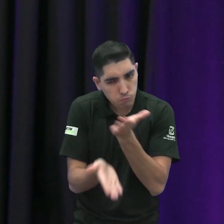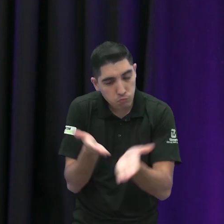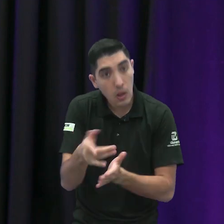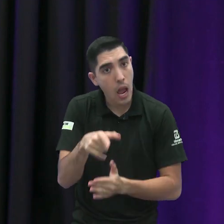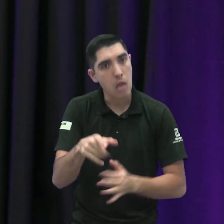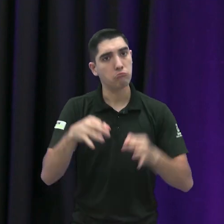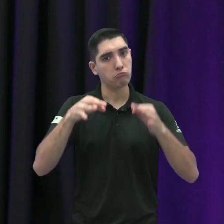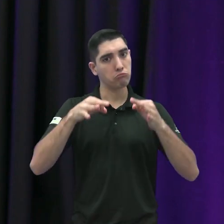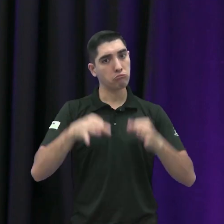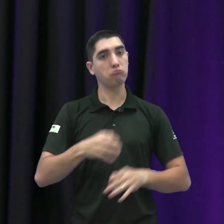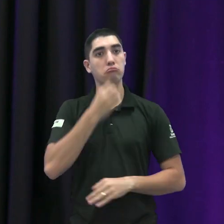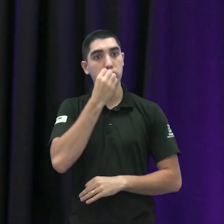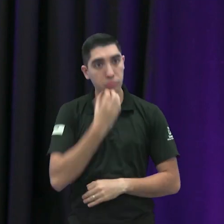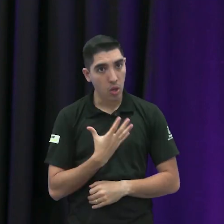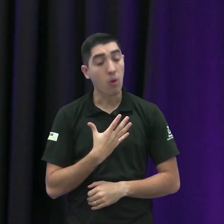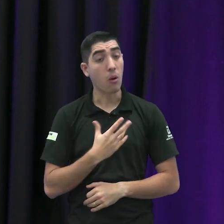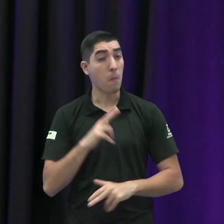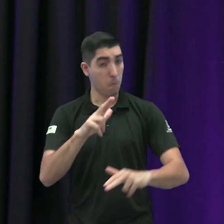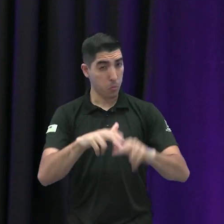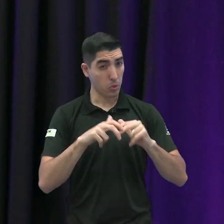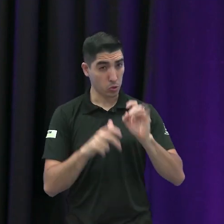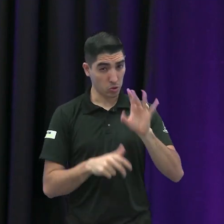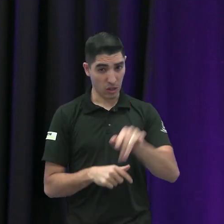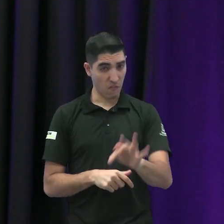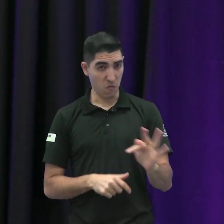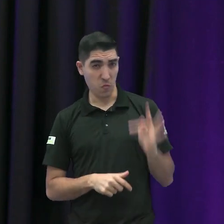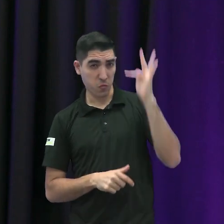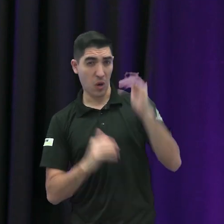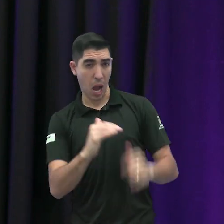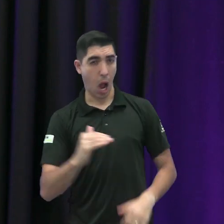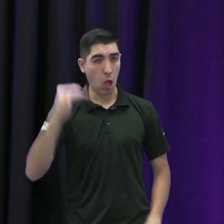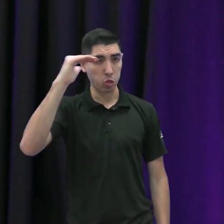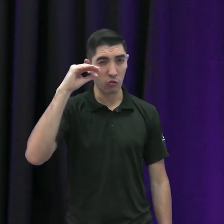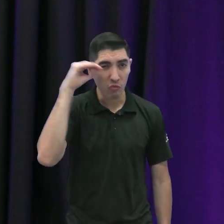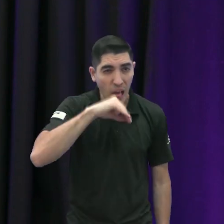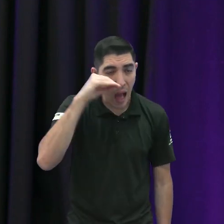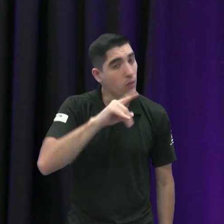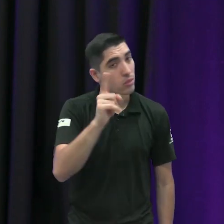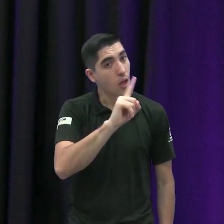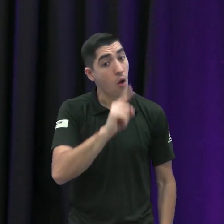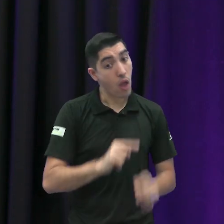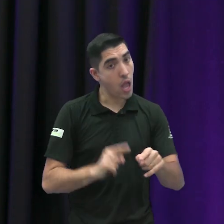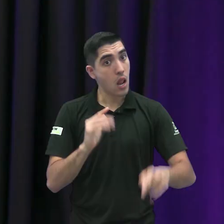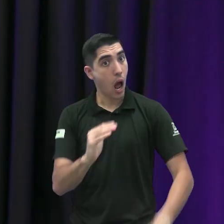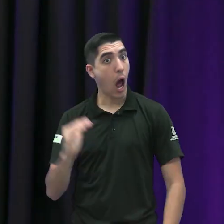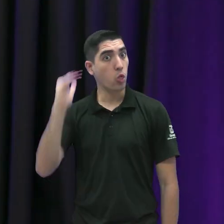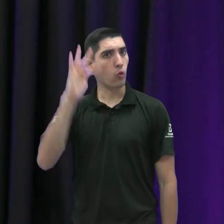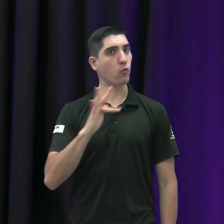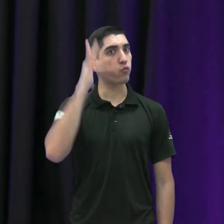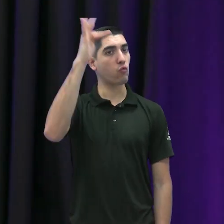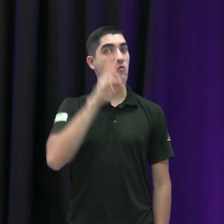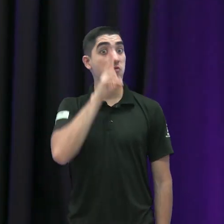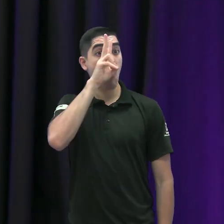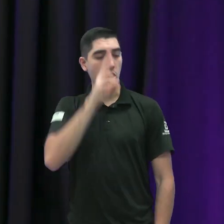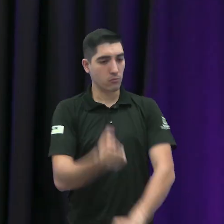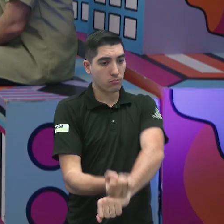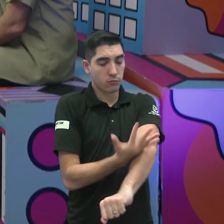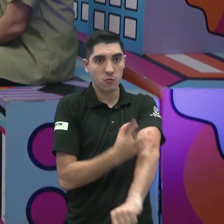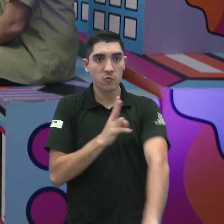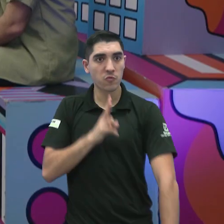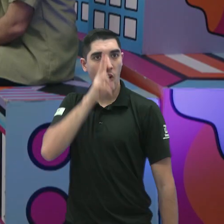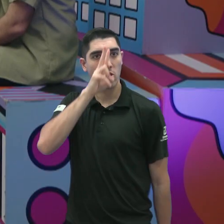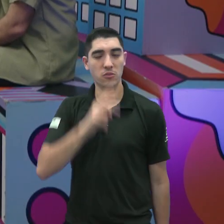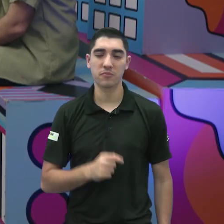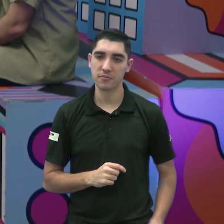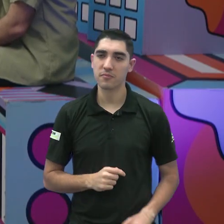firmeza e gentileza ao mesmo tempo, nós não estamos construindo adultos fracos. Muito pelo contrário, adultos fortes emocionalmente.